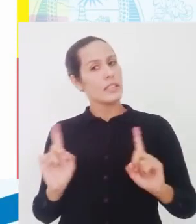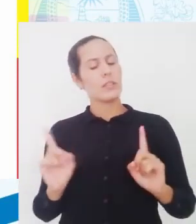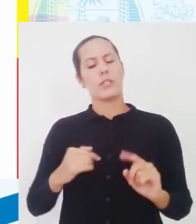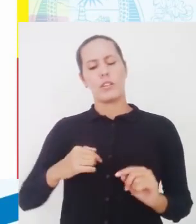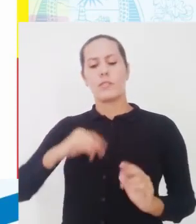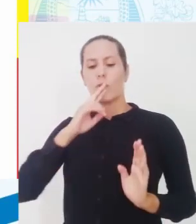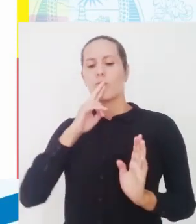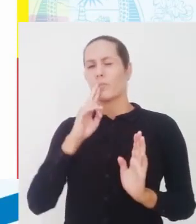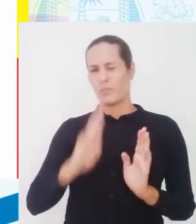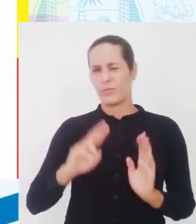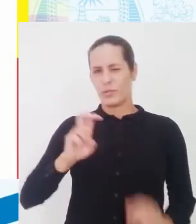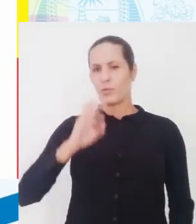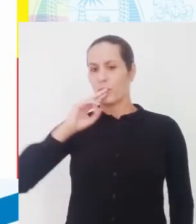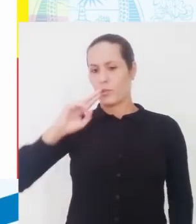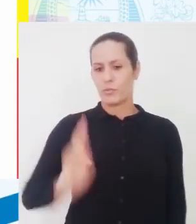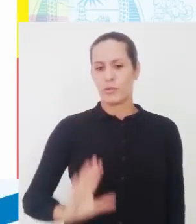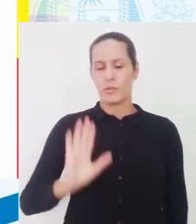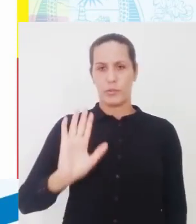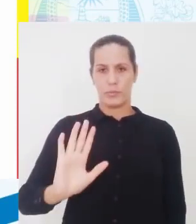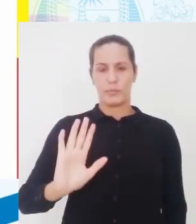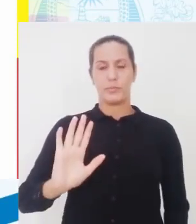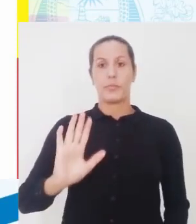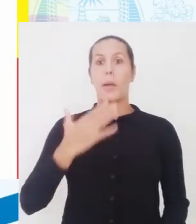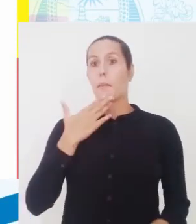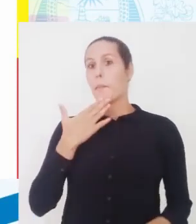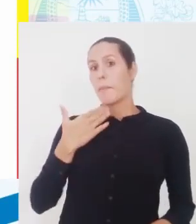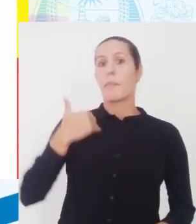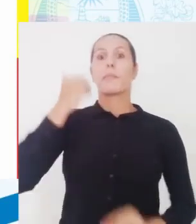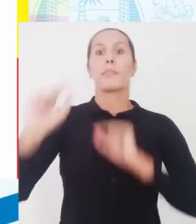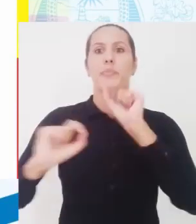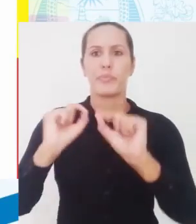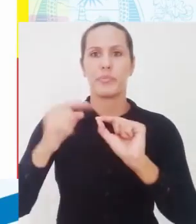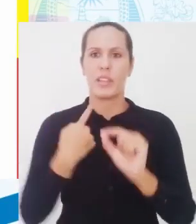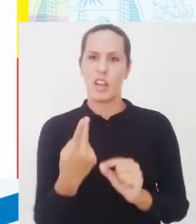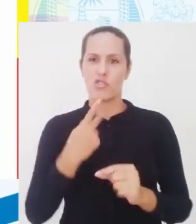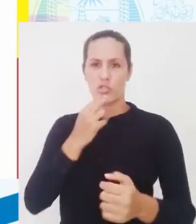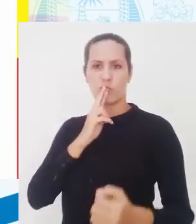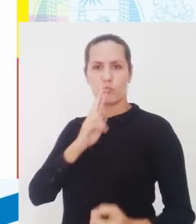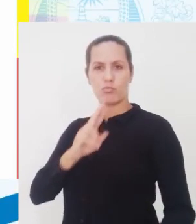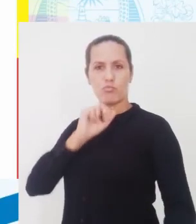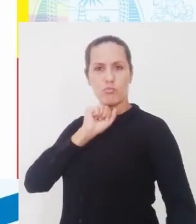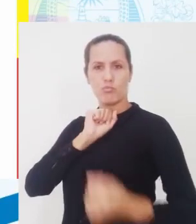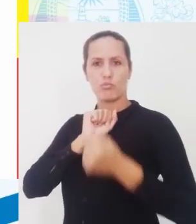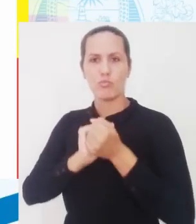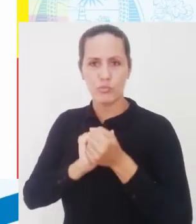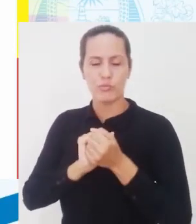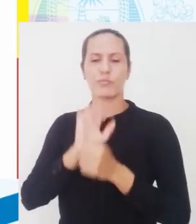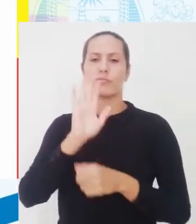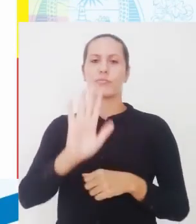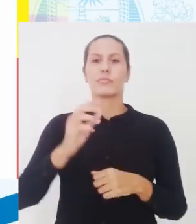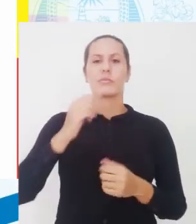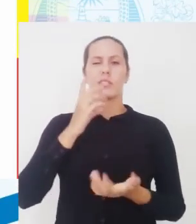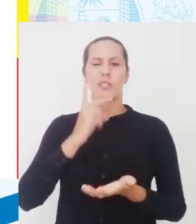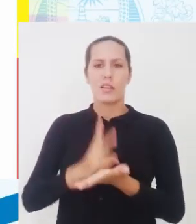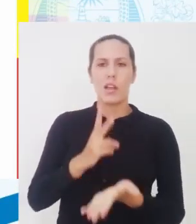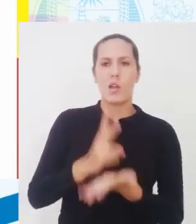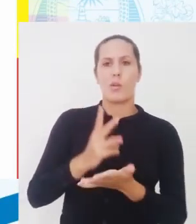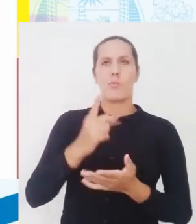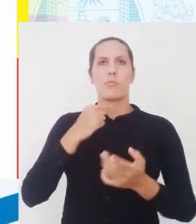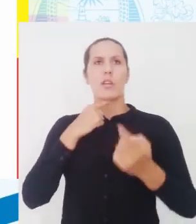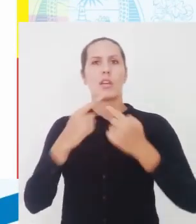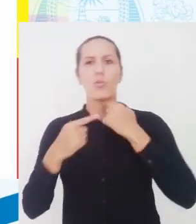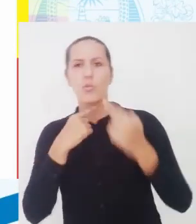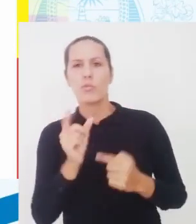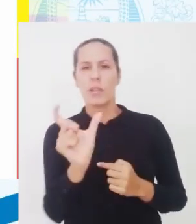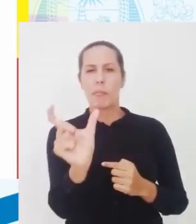tem dúvida sobre alguma definição de palavra, é sempre bom ir ao dicionário e ele dá 2 definições sobre ponto de